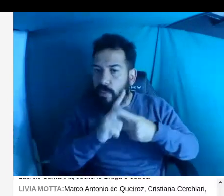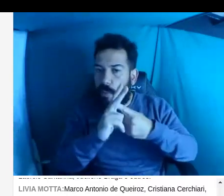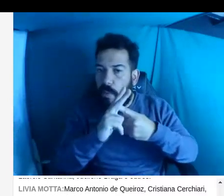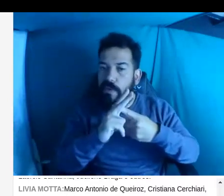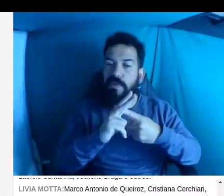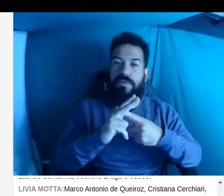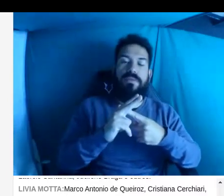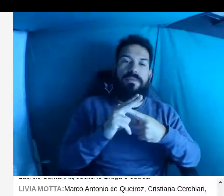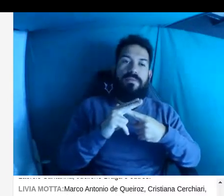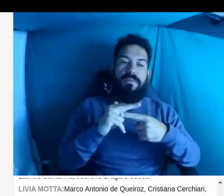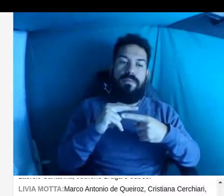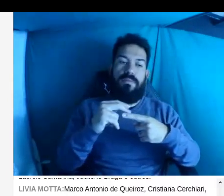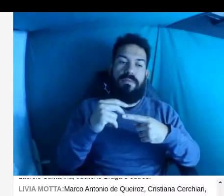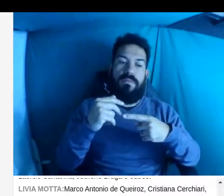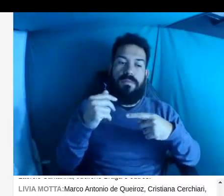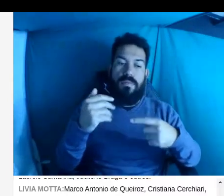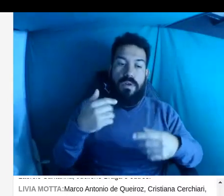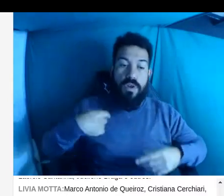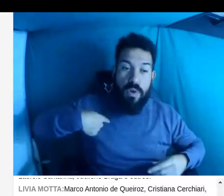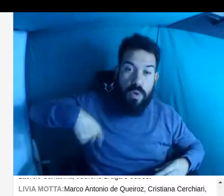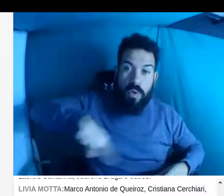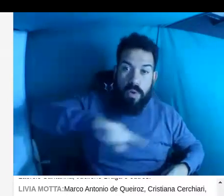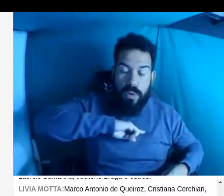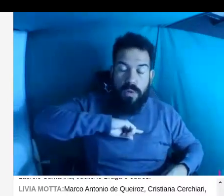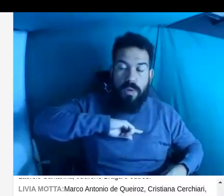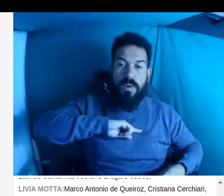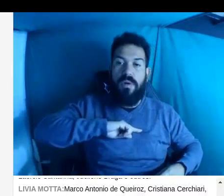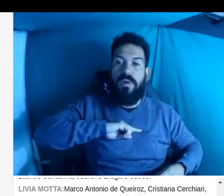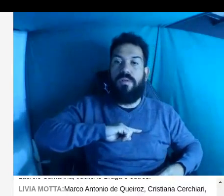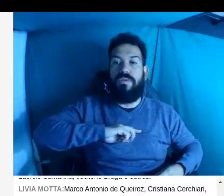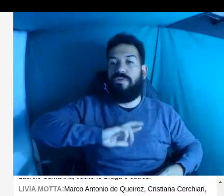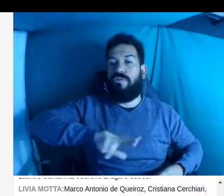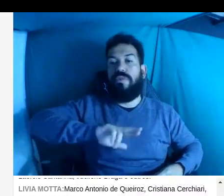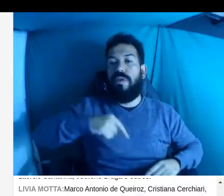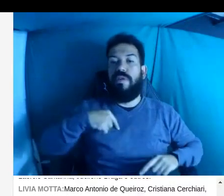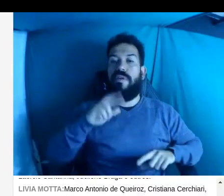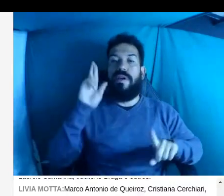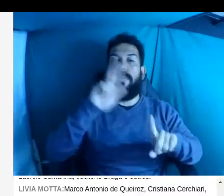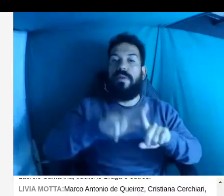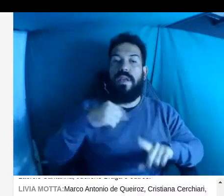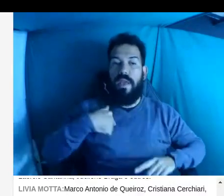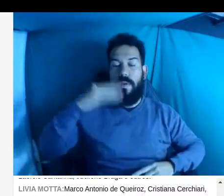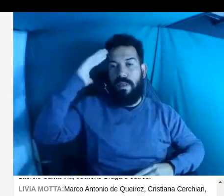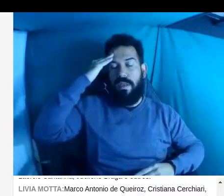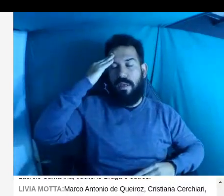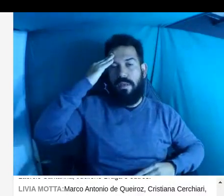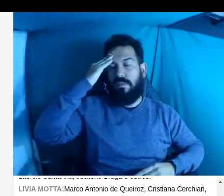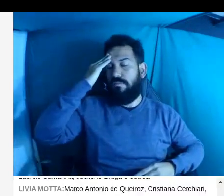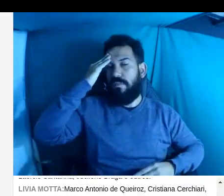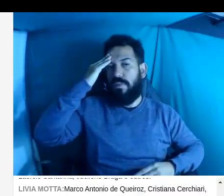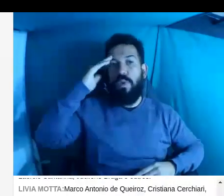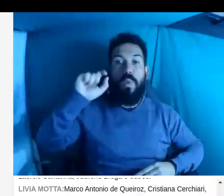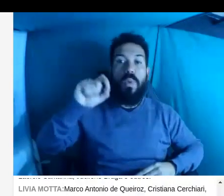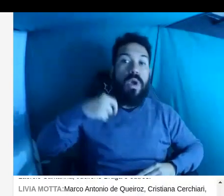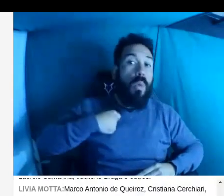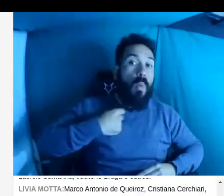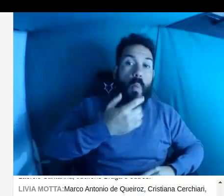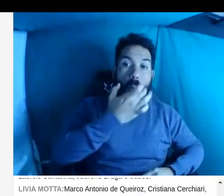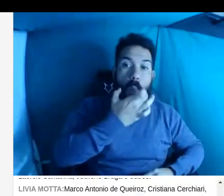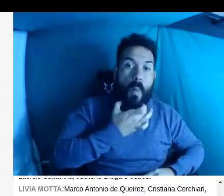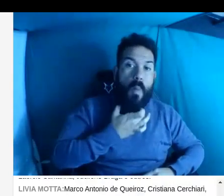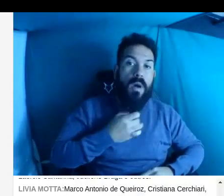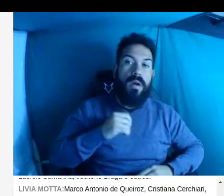E nós não somos representantes daquilo que nós entendemos, mas que nós achamos que é mais fácil de um